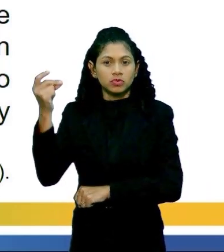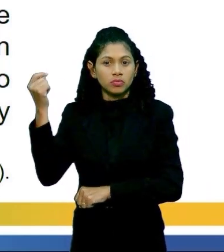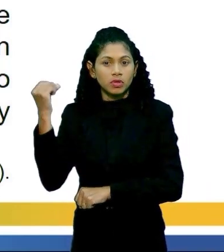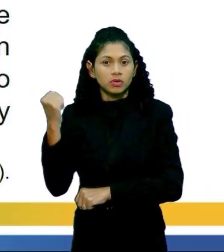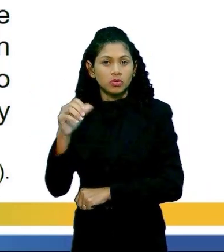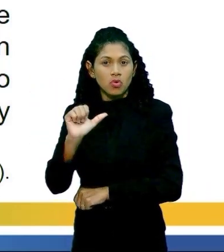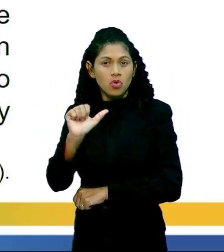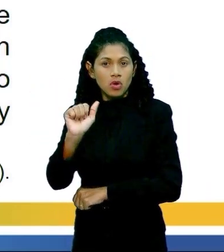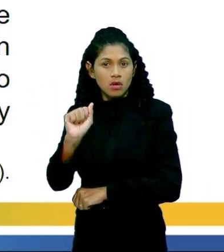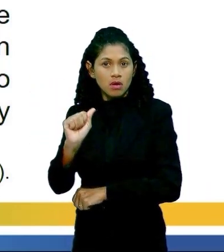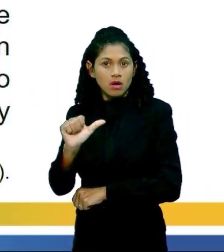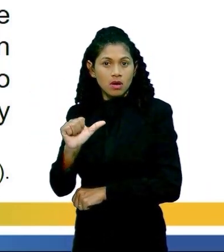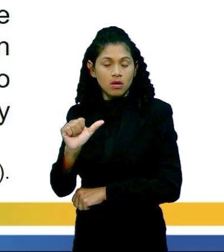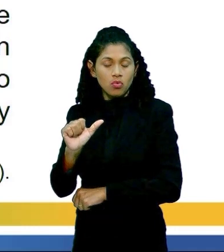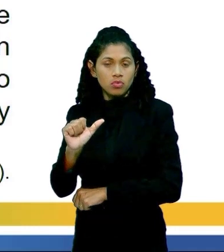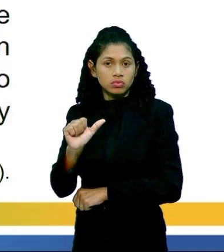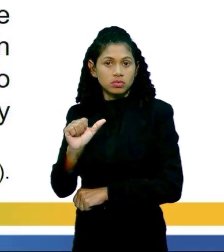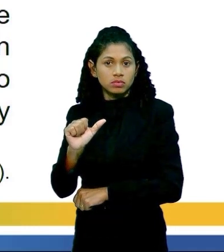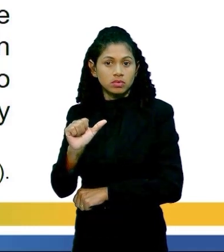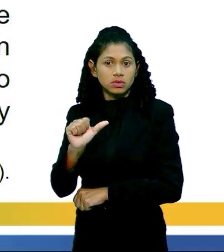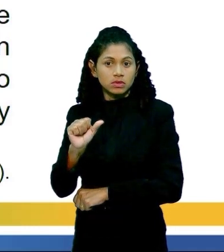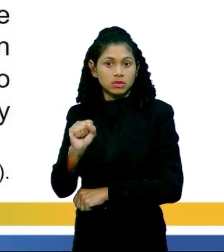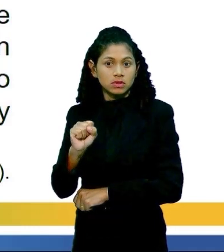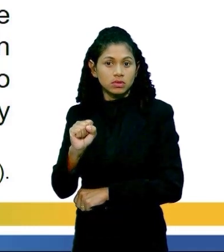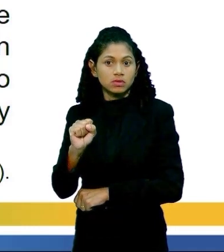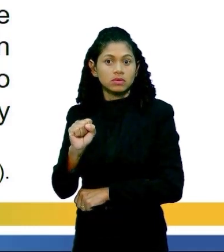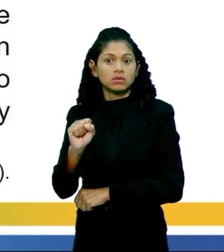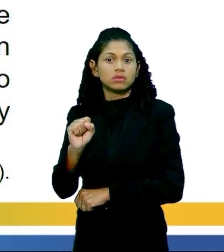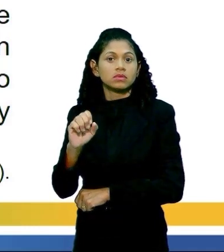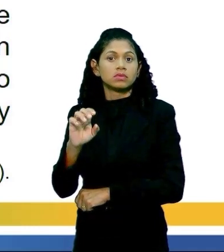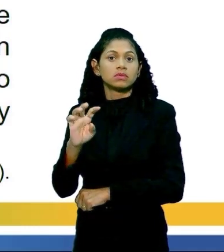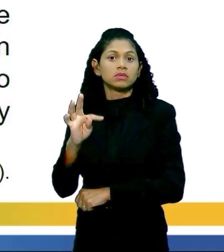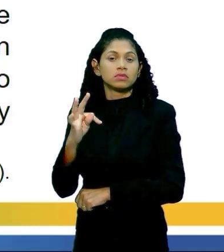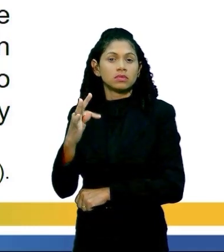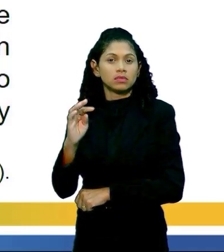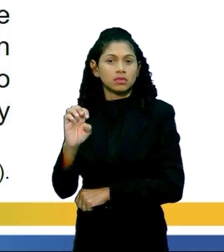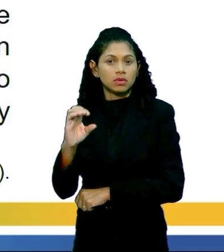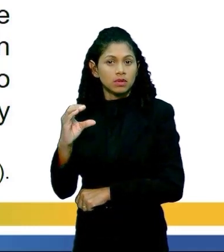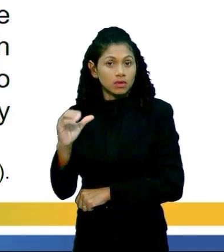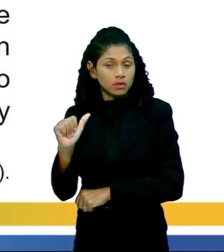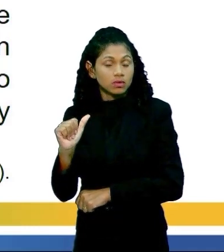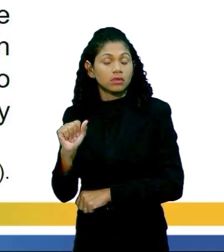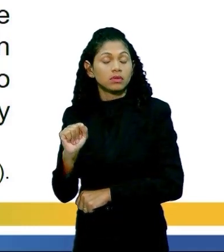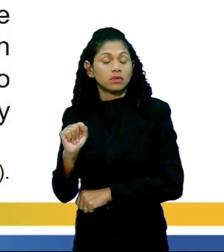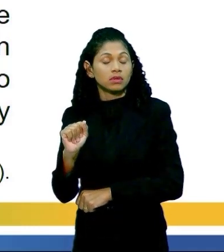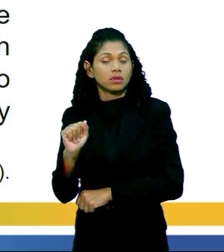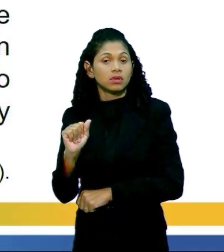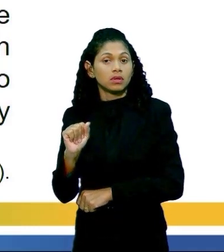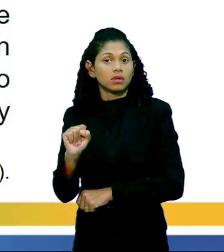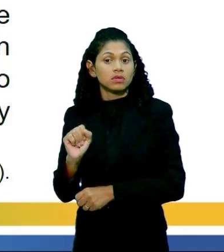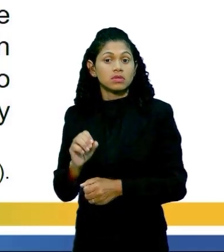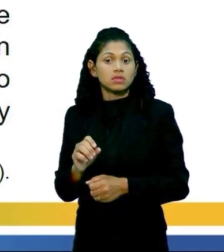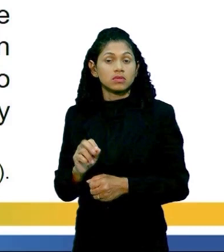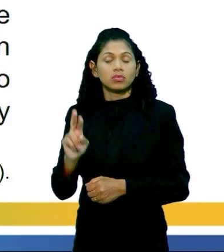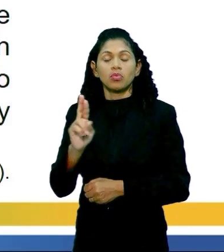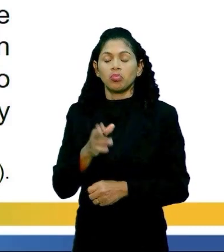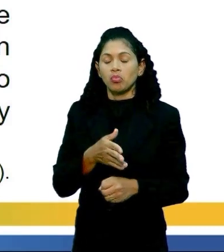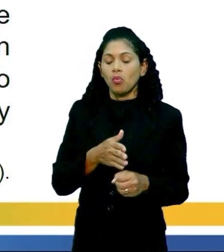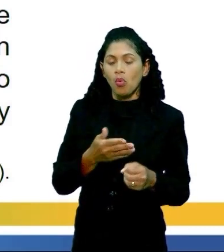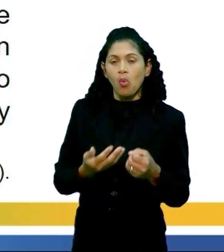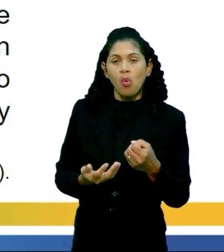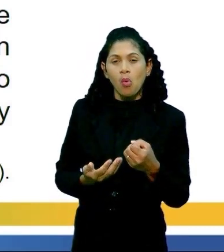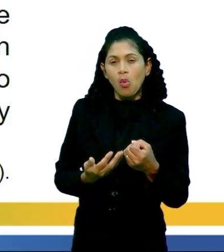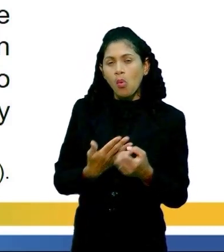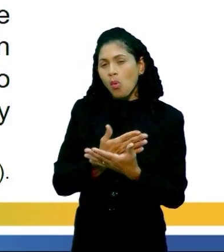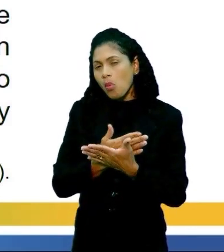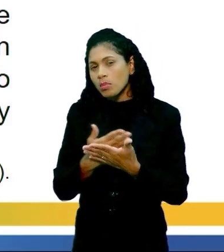uma linguagem primitiva. E aí já fala, né? Desde 700 anos antes de Cristo, quando foi levado para a Europa, se